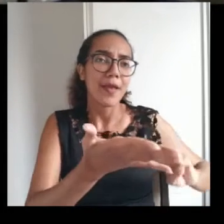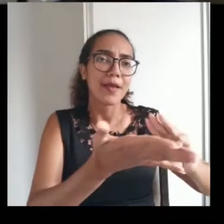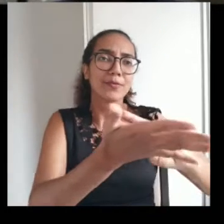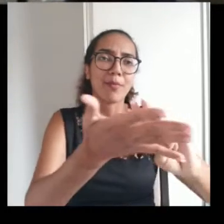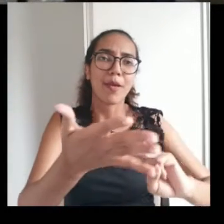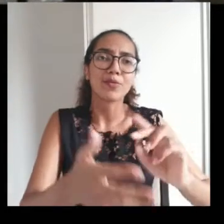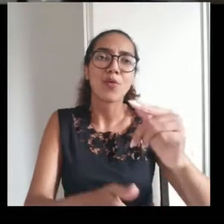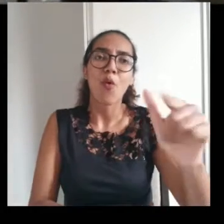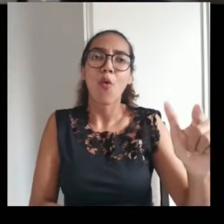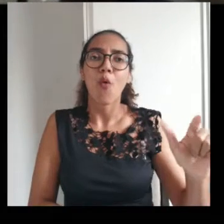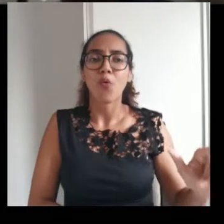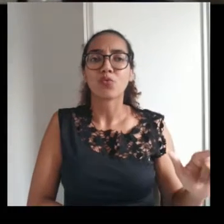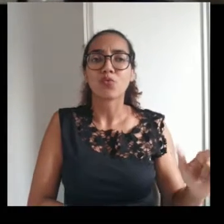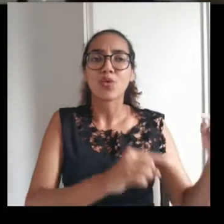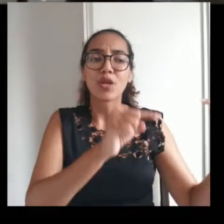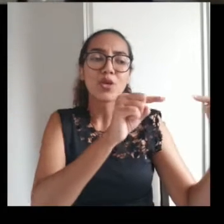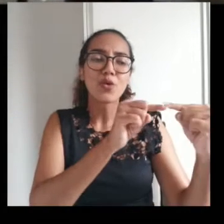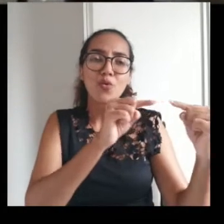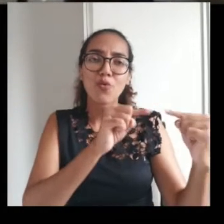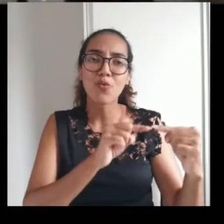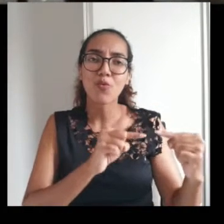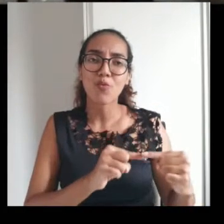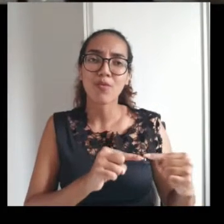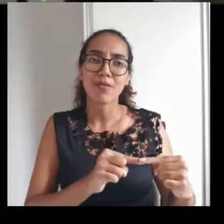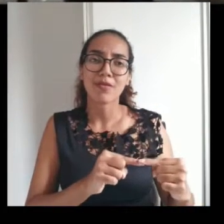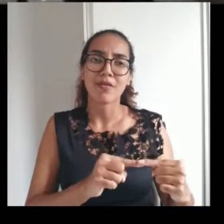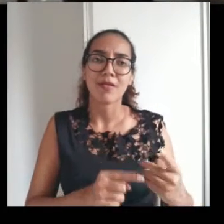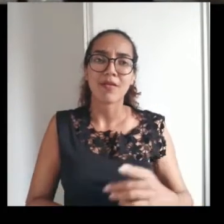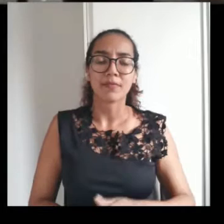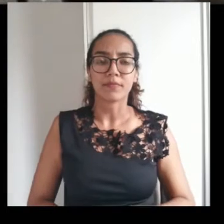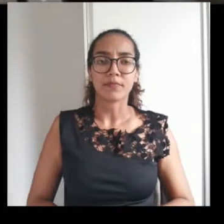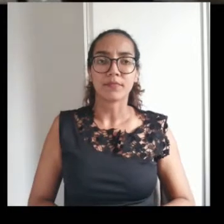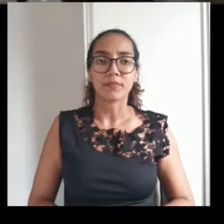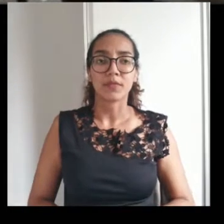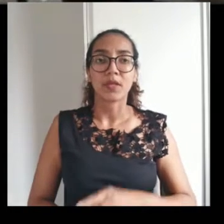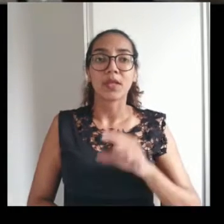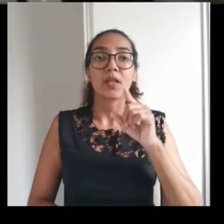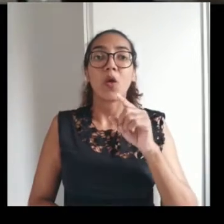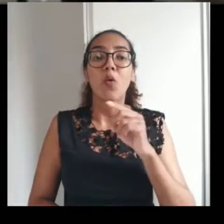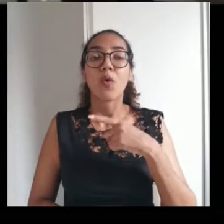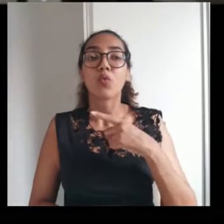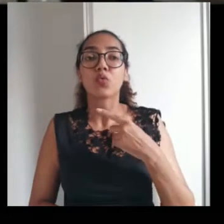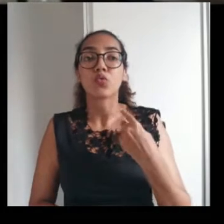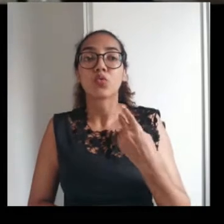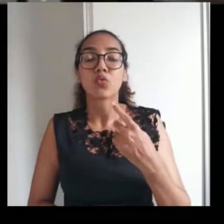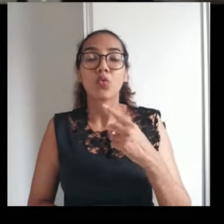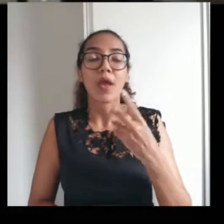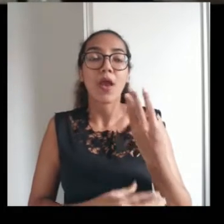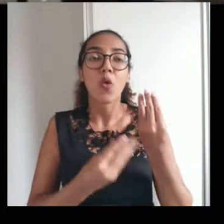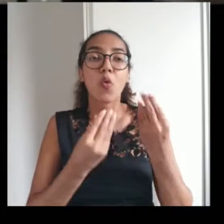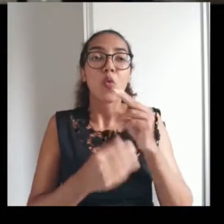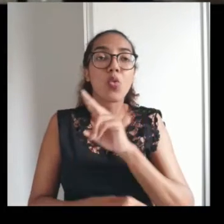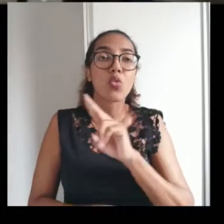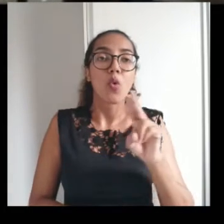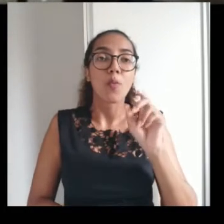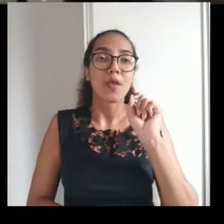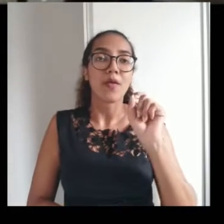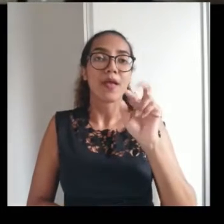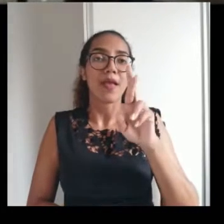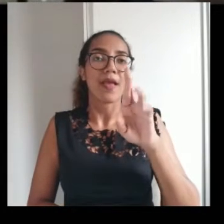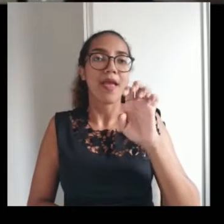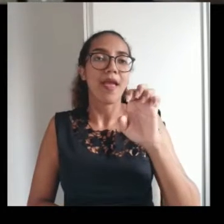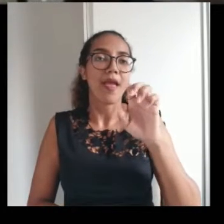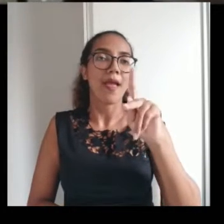e com objetos conta, que nesse caso aqui a gente chama muito, né, de repositório, tá? Então, para quem ainda não viu,